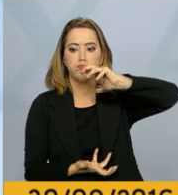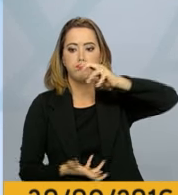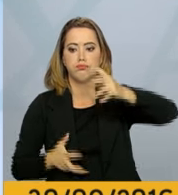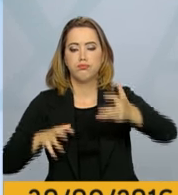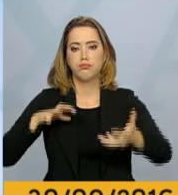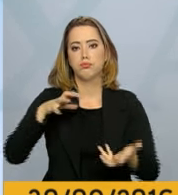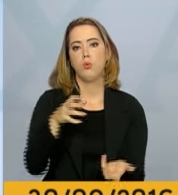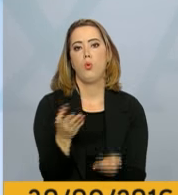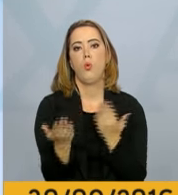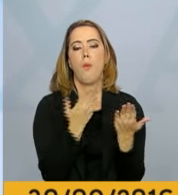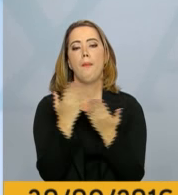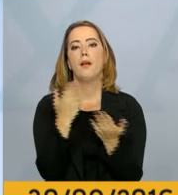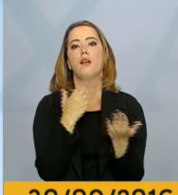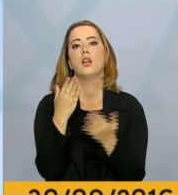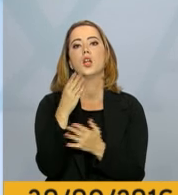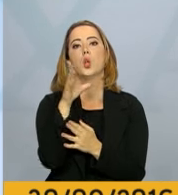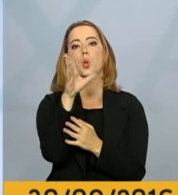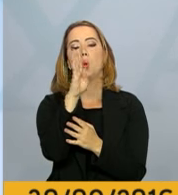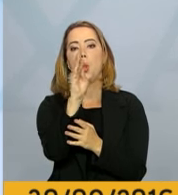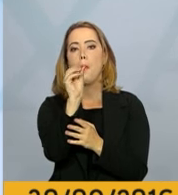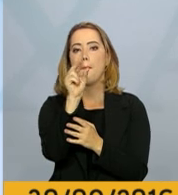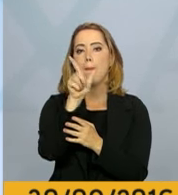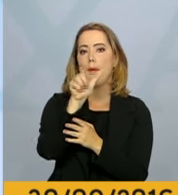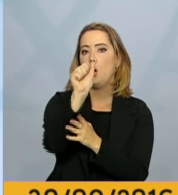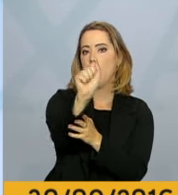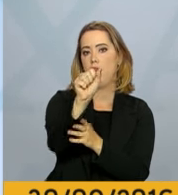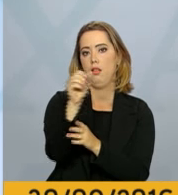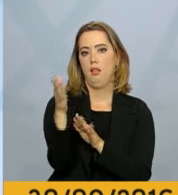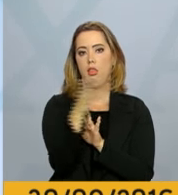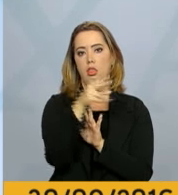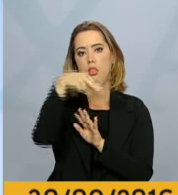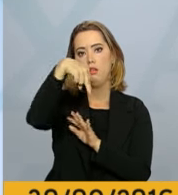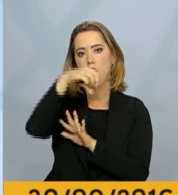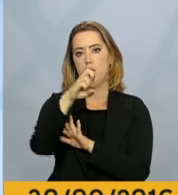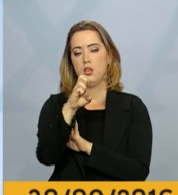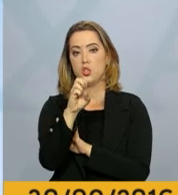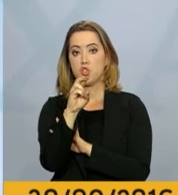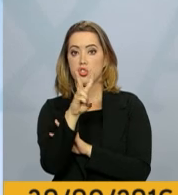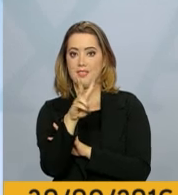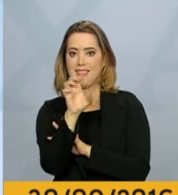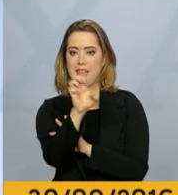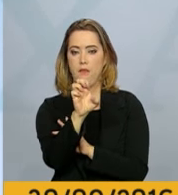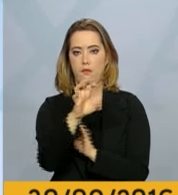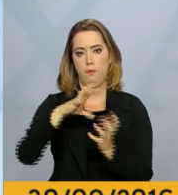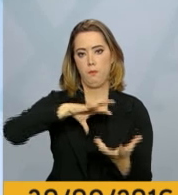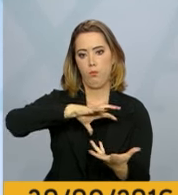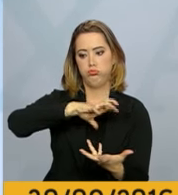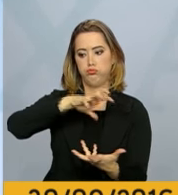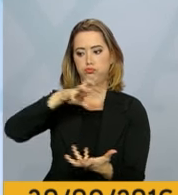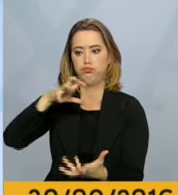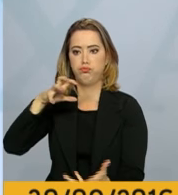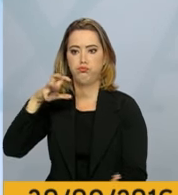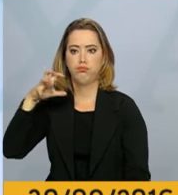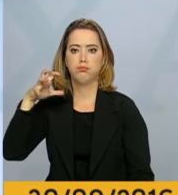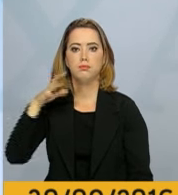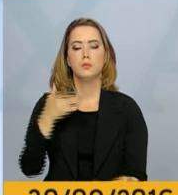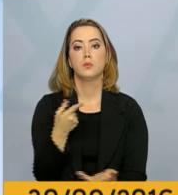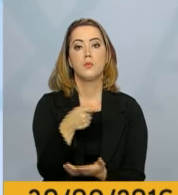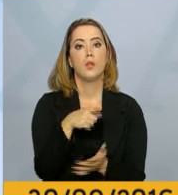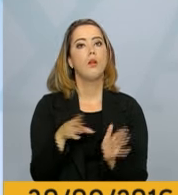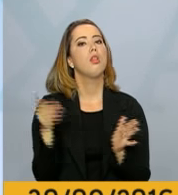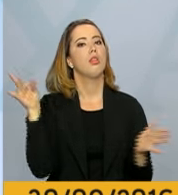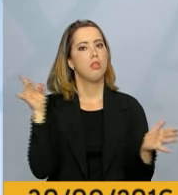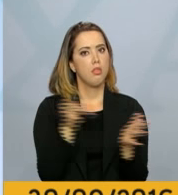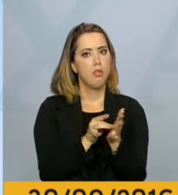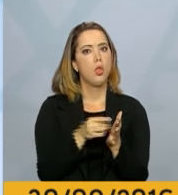Insisto em que esses não são dados abstratos. Ao contrário, são dados